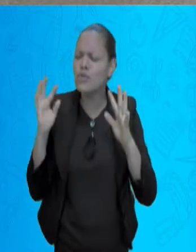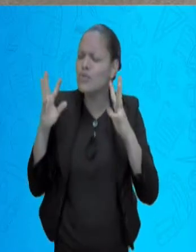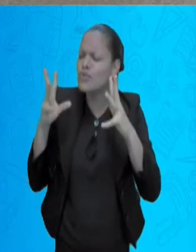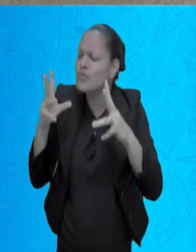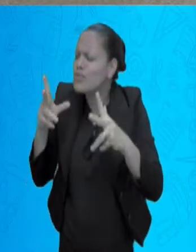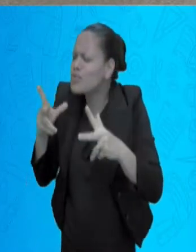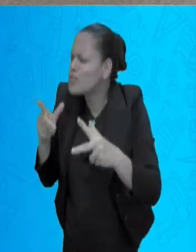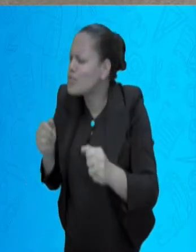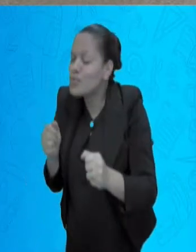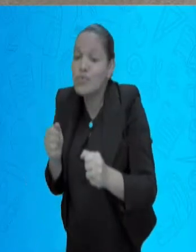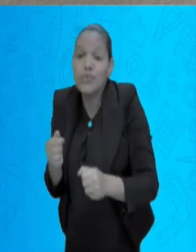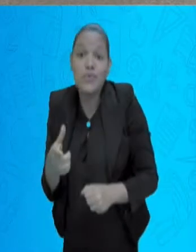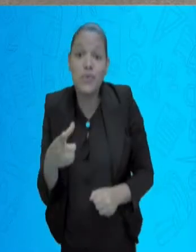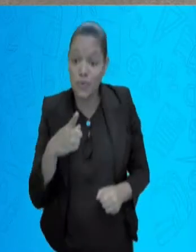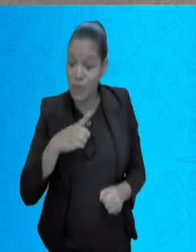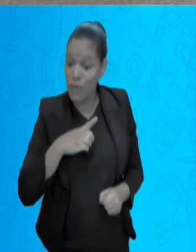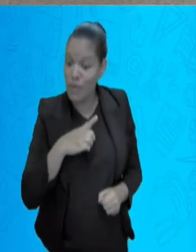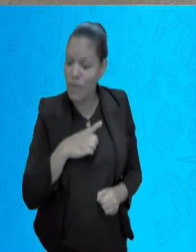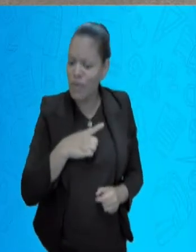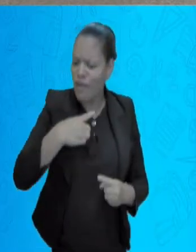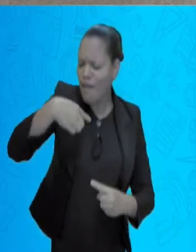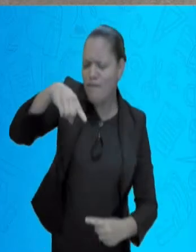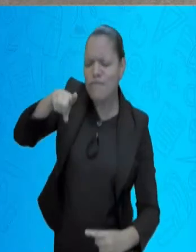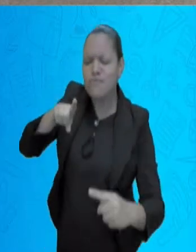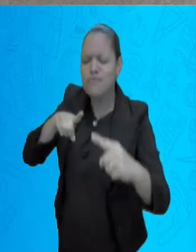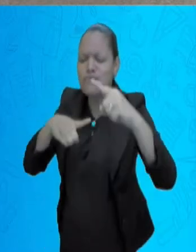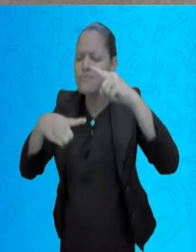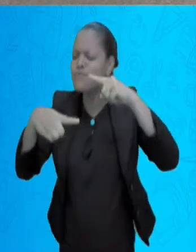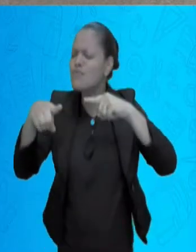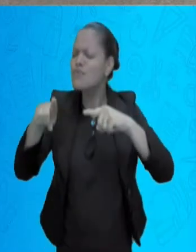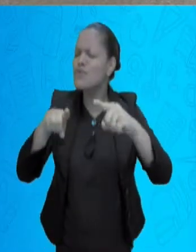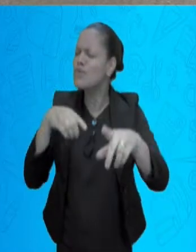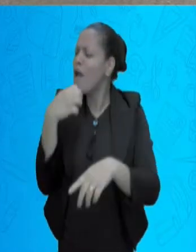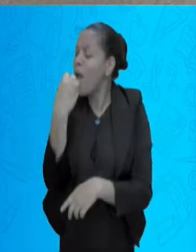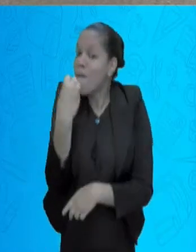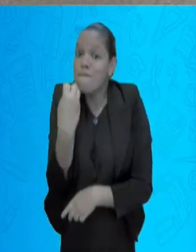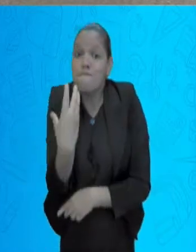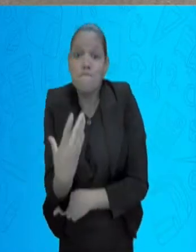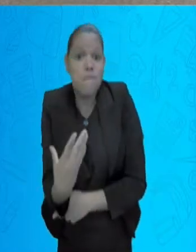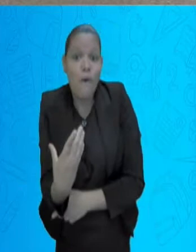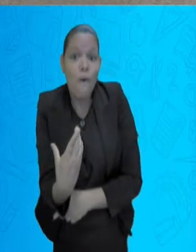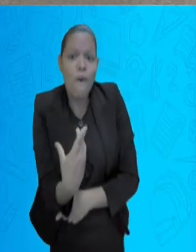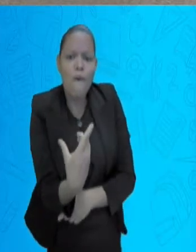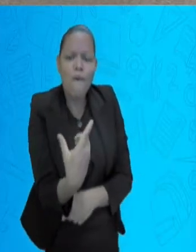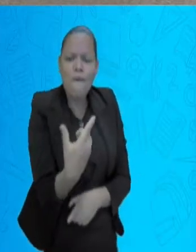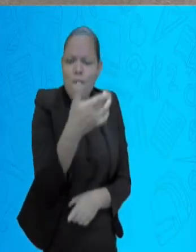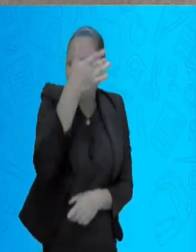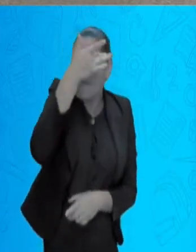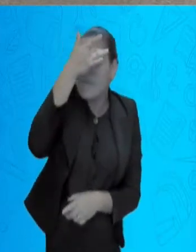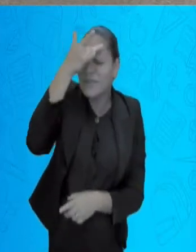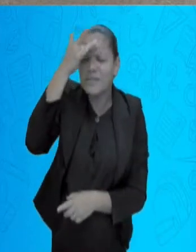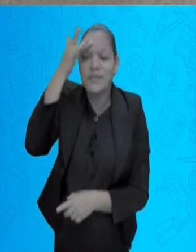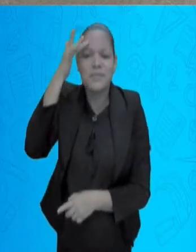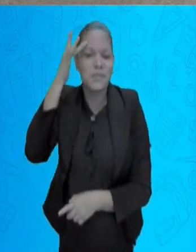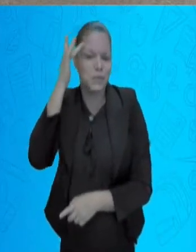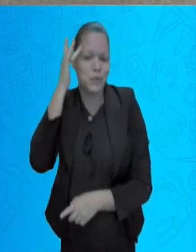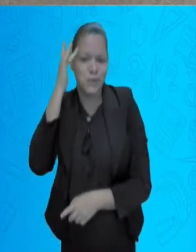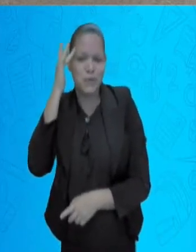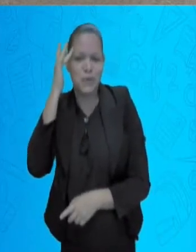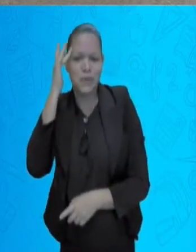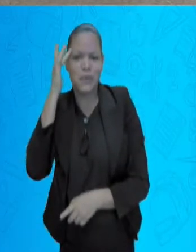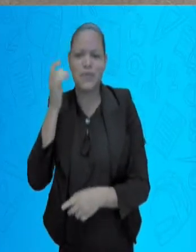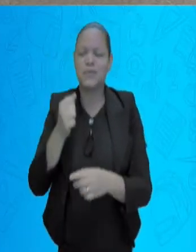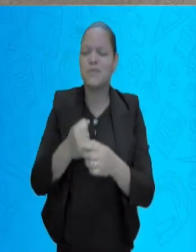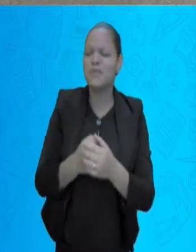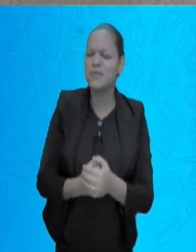Existem terapias que são feitas através da música. A música ela é muito presente nos meios